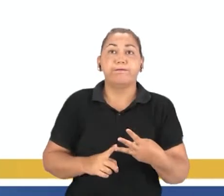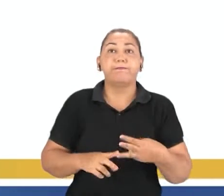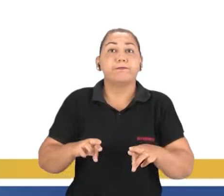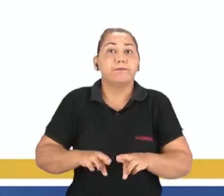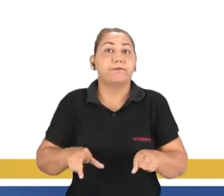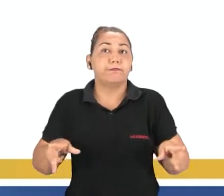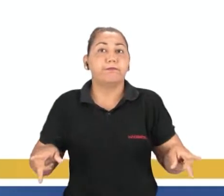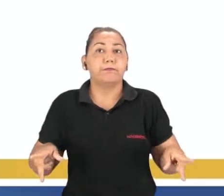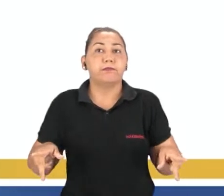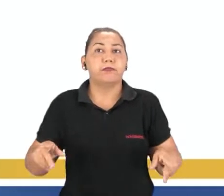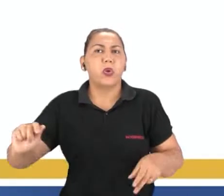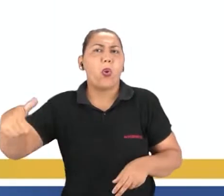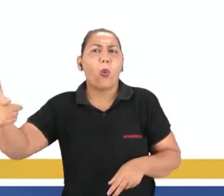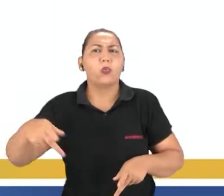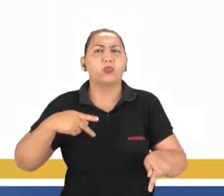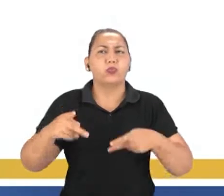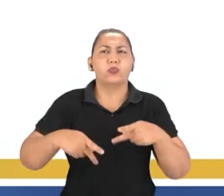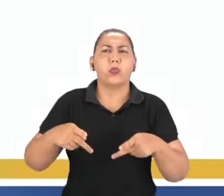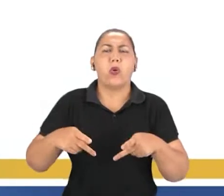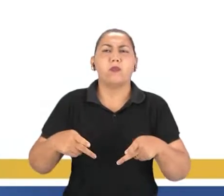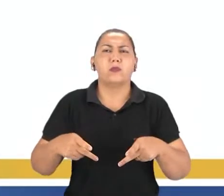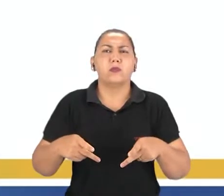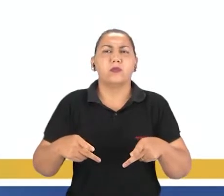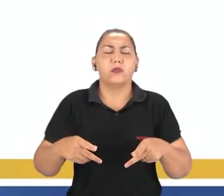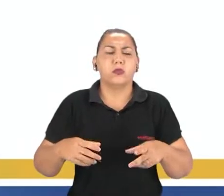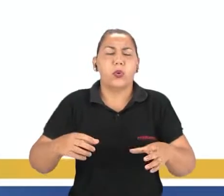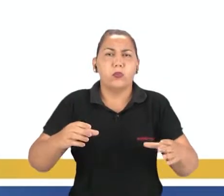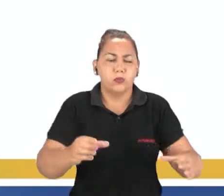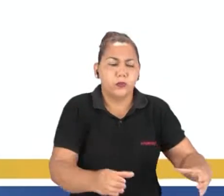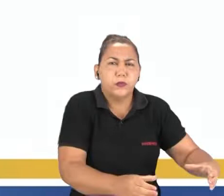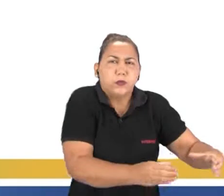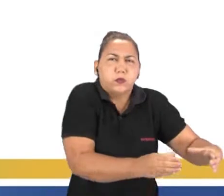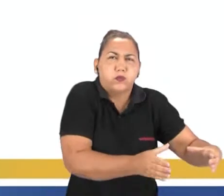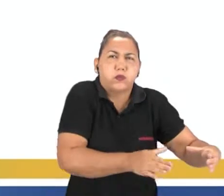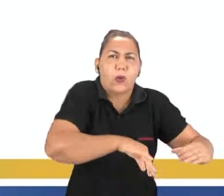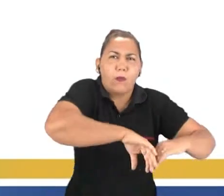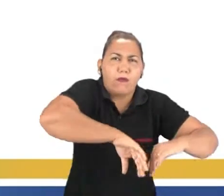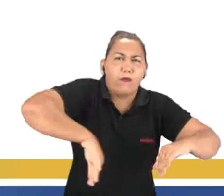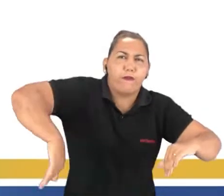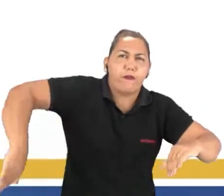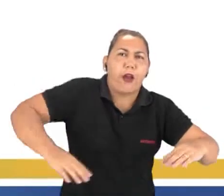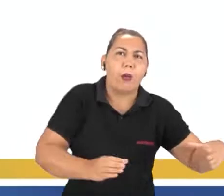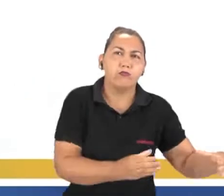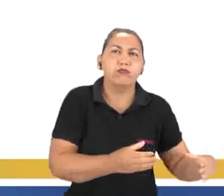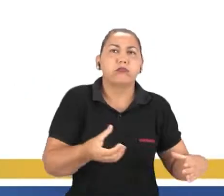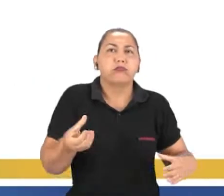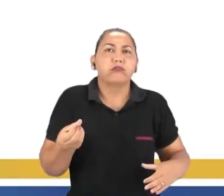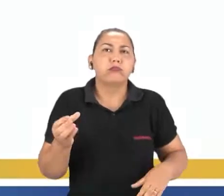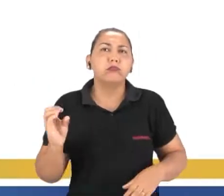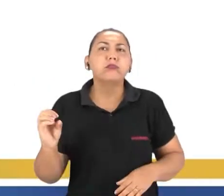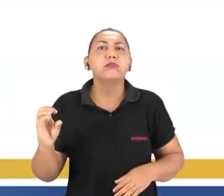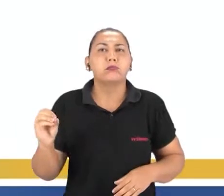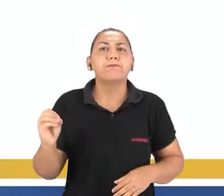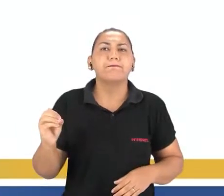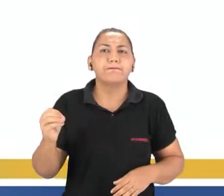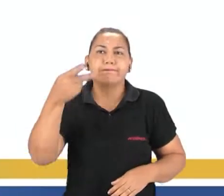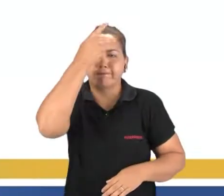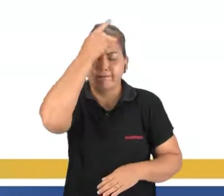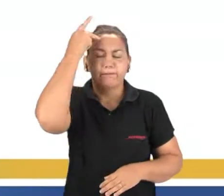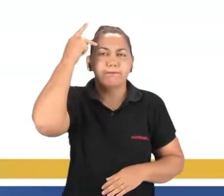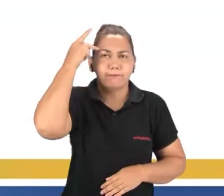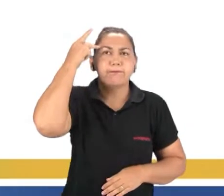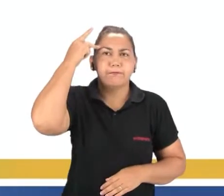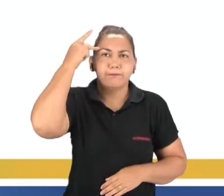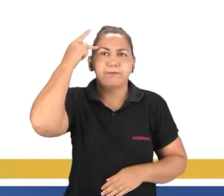povos indígenas, considerados isolados, cerca de 600 pessoas, habitam e têm áreas de uso no